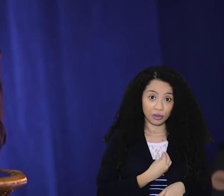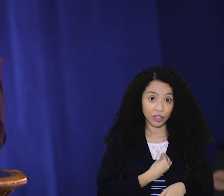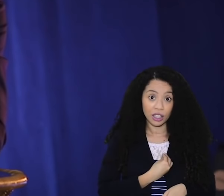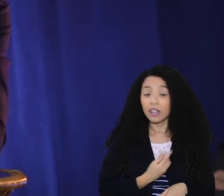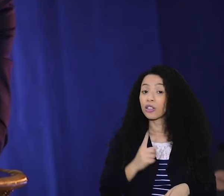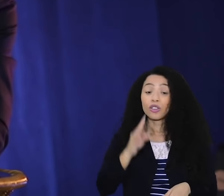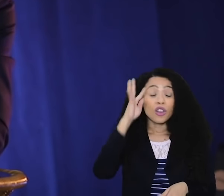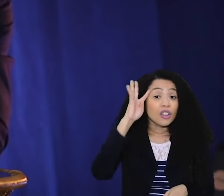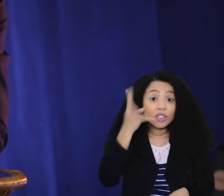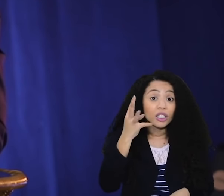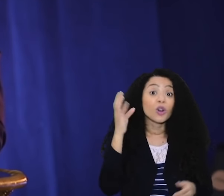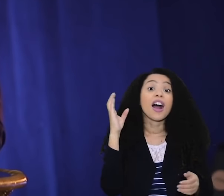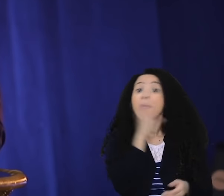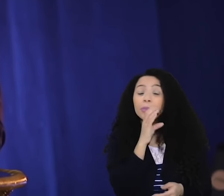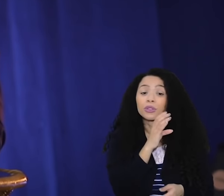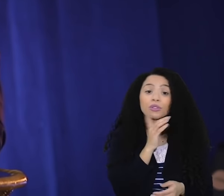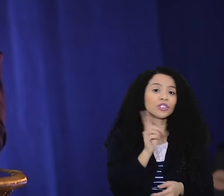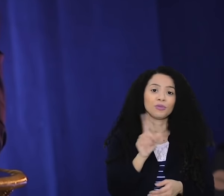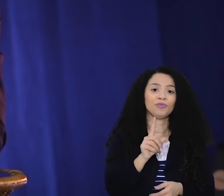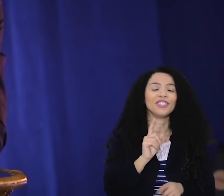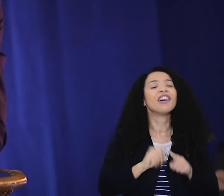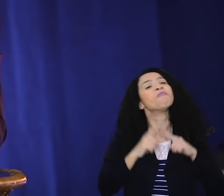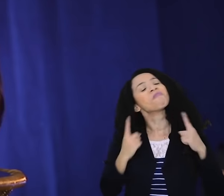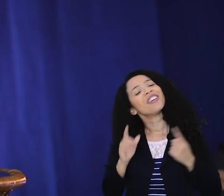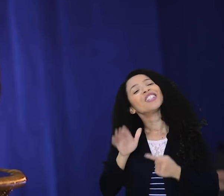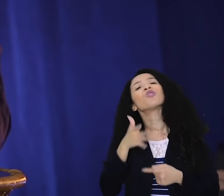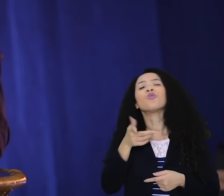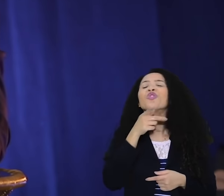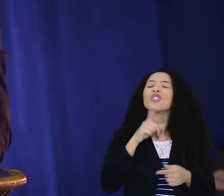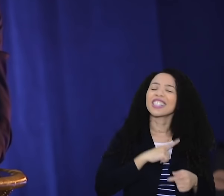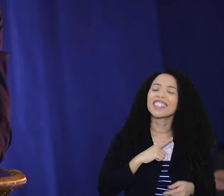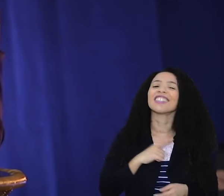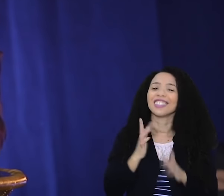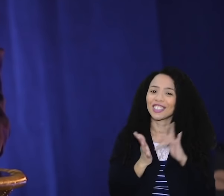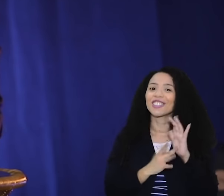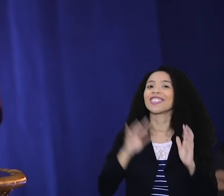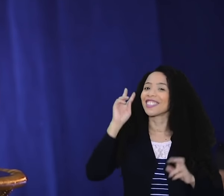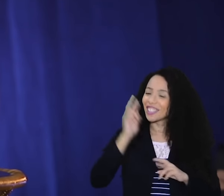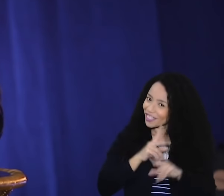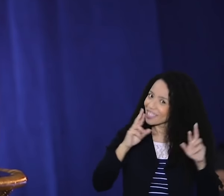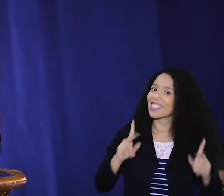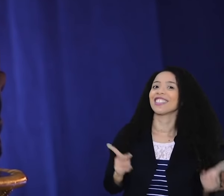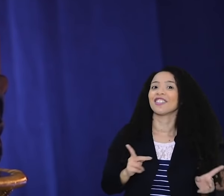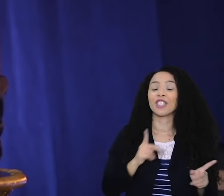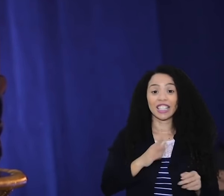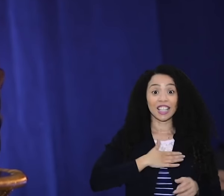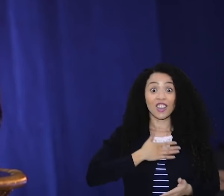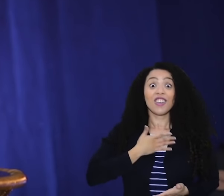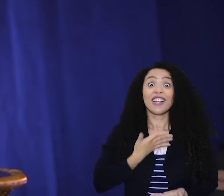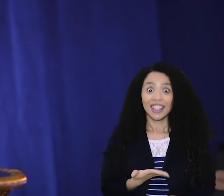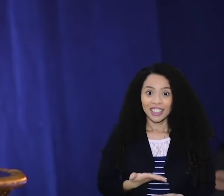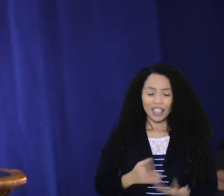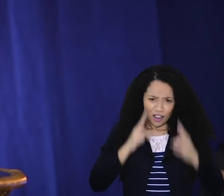que elas não são solucionadas de imediato. Mas quando você tem Jesus, isso faz a diferença. Por quê? Porque te encoraja,